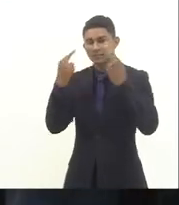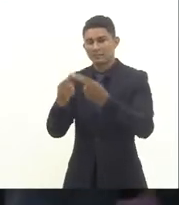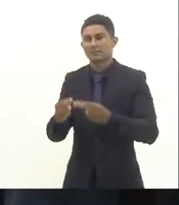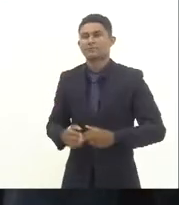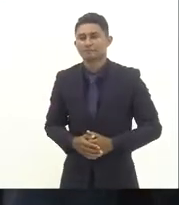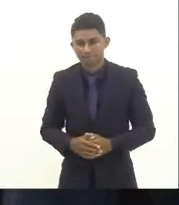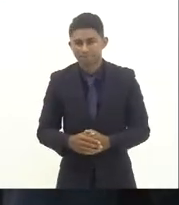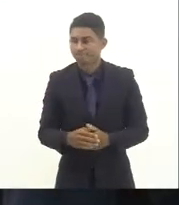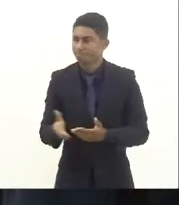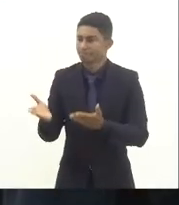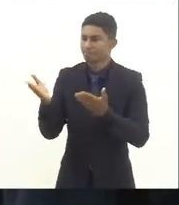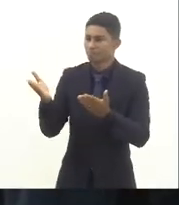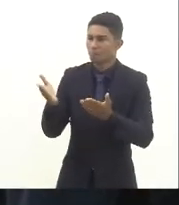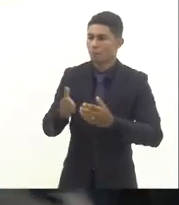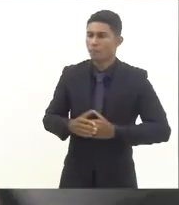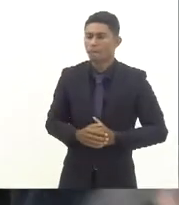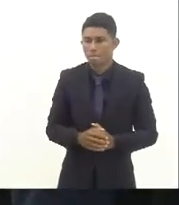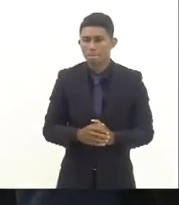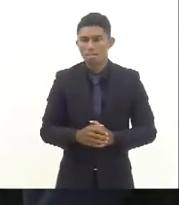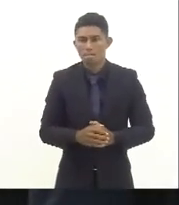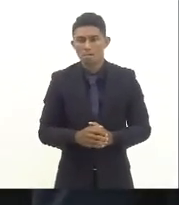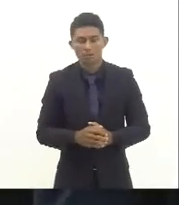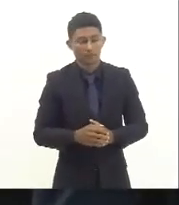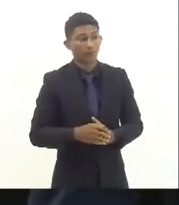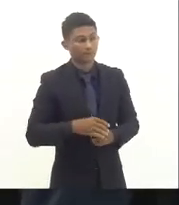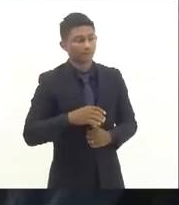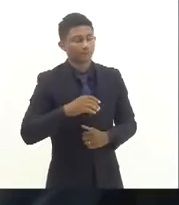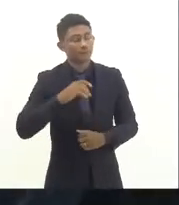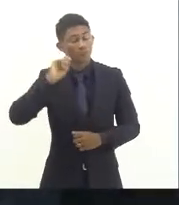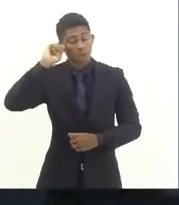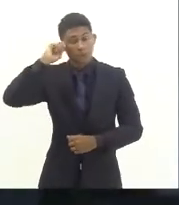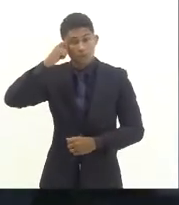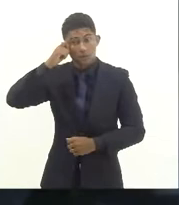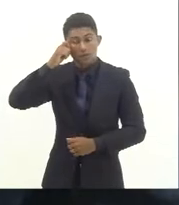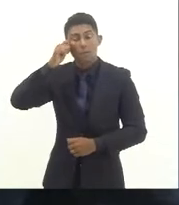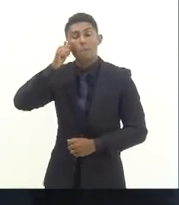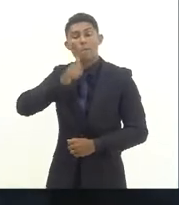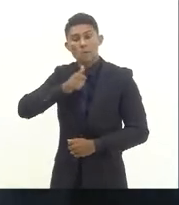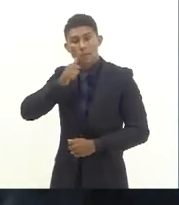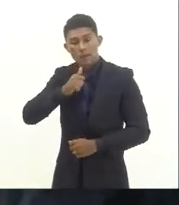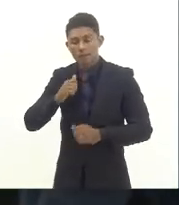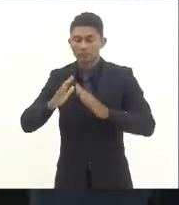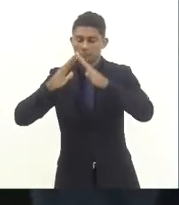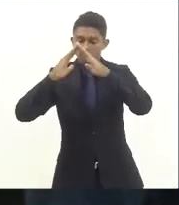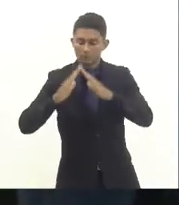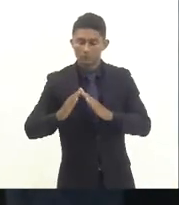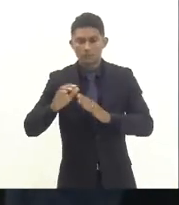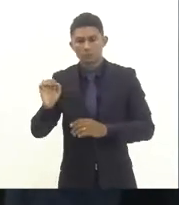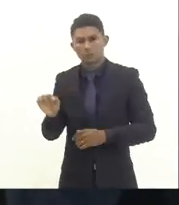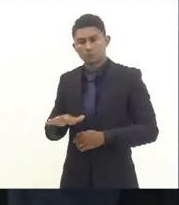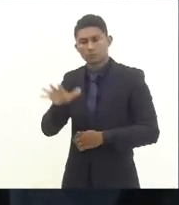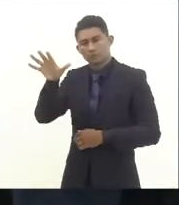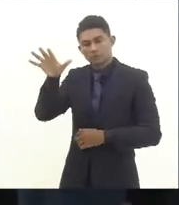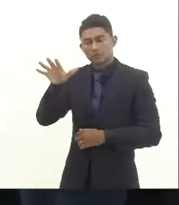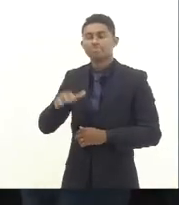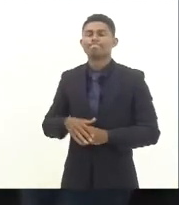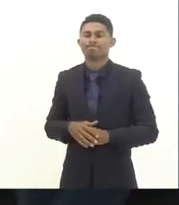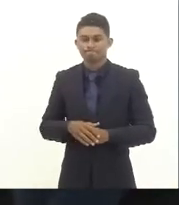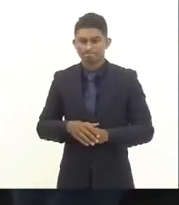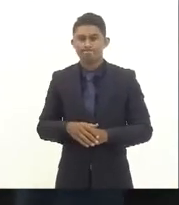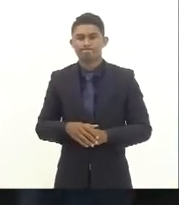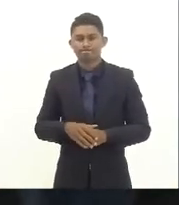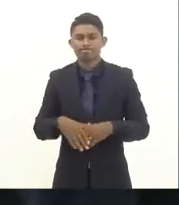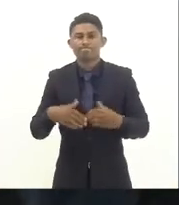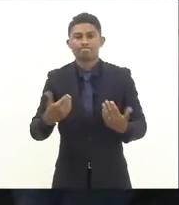gente é negra mulher e favelada foi com esse slogan e